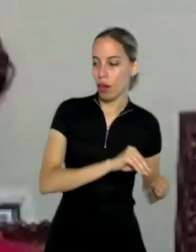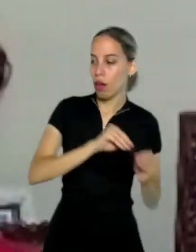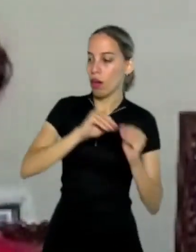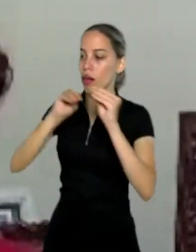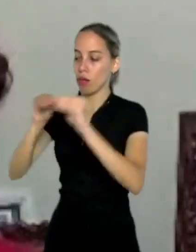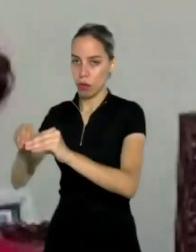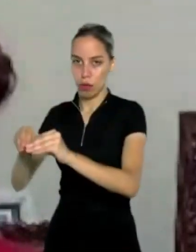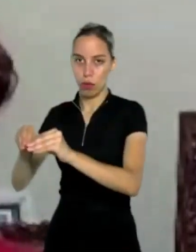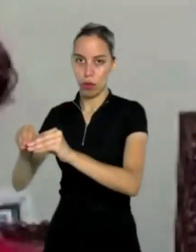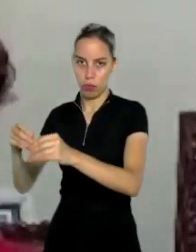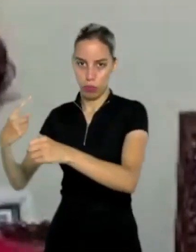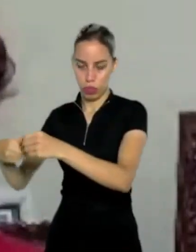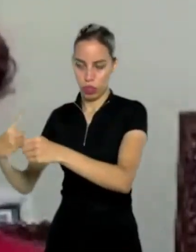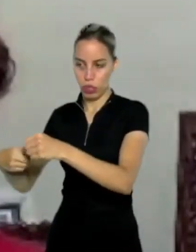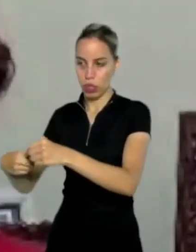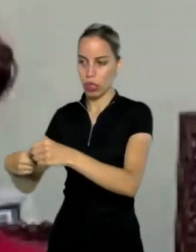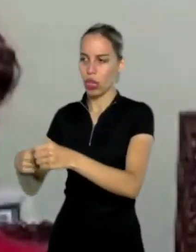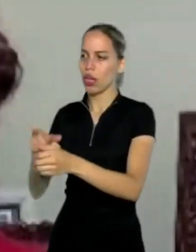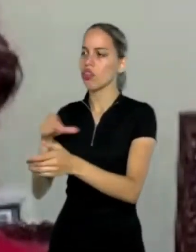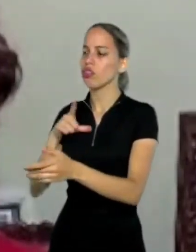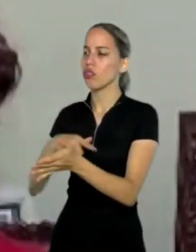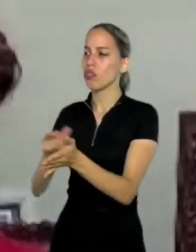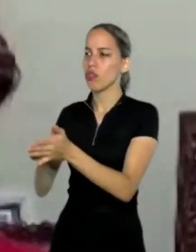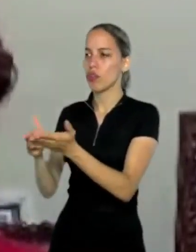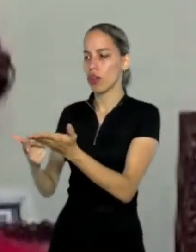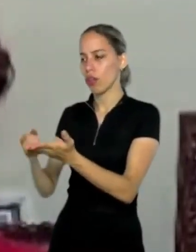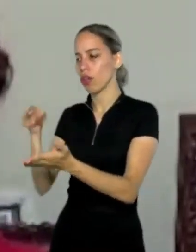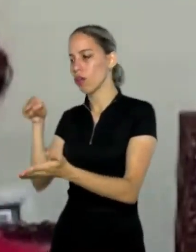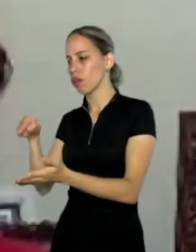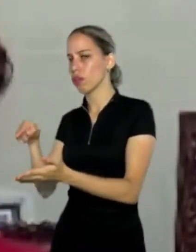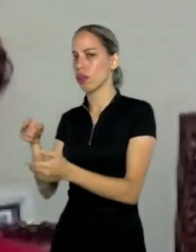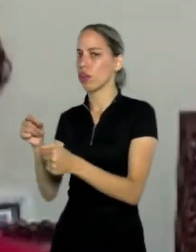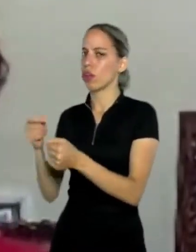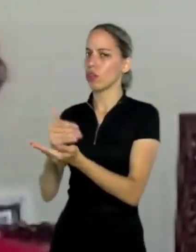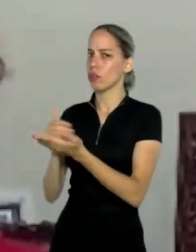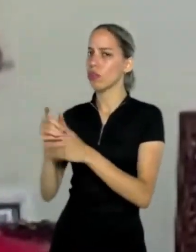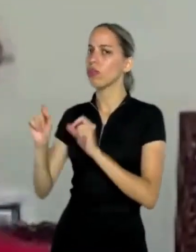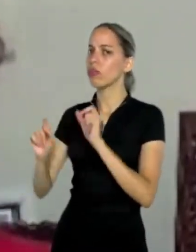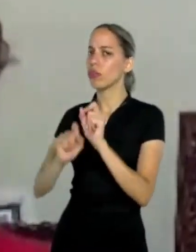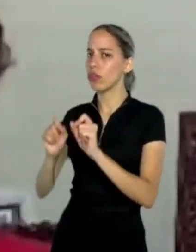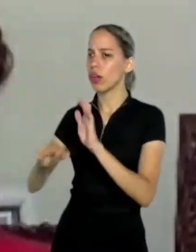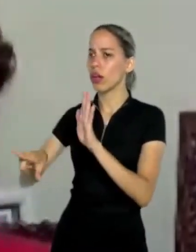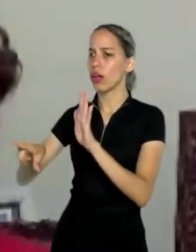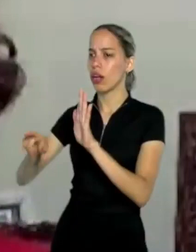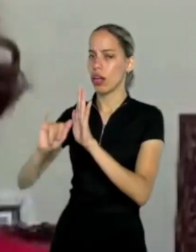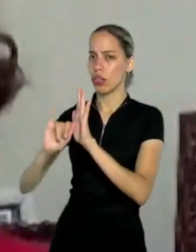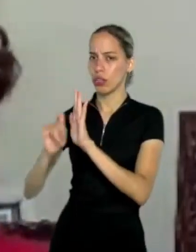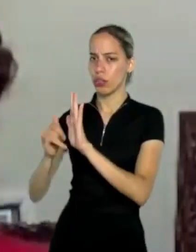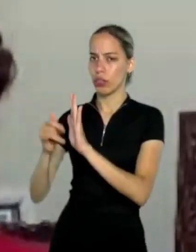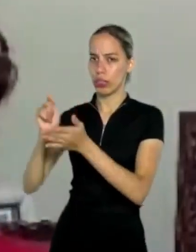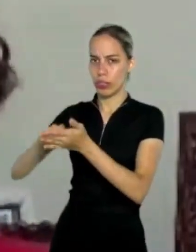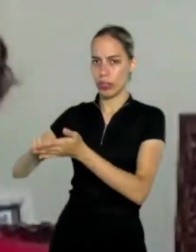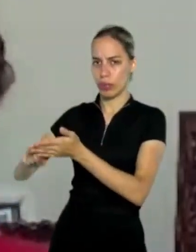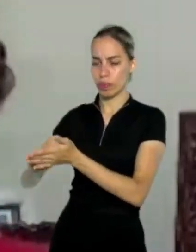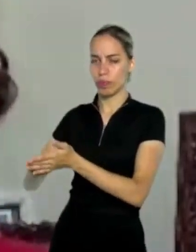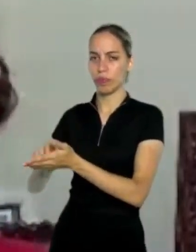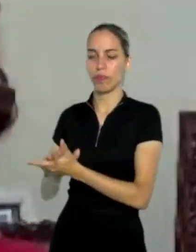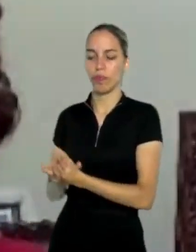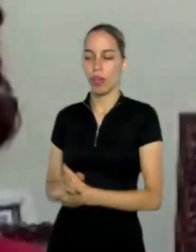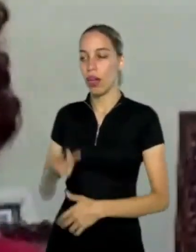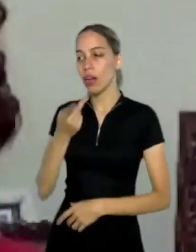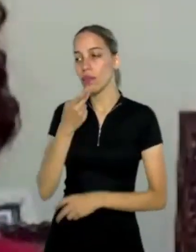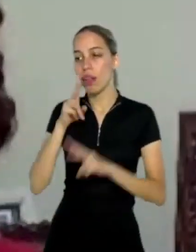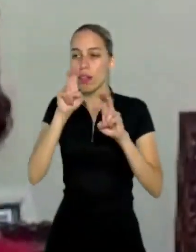tinha 1 ou 2 jornais. E aí eu comecei a escrever para os jornais, crônicas assim, né? Falando sobre